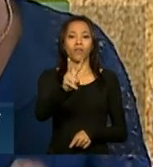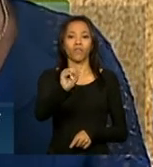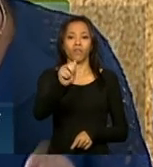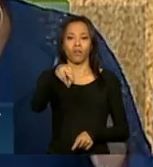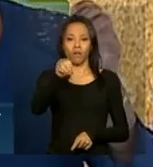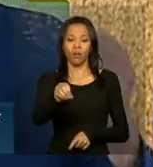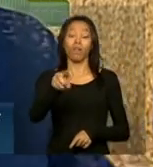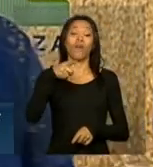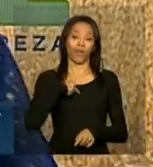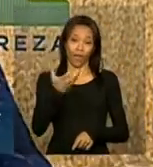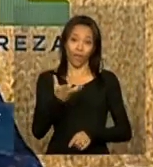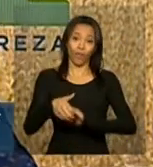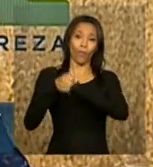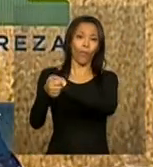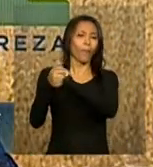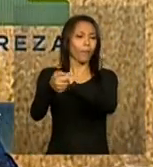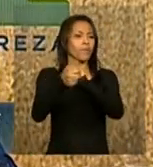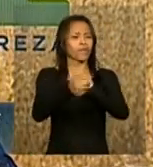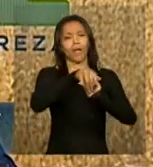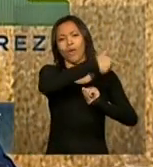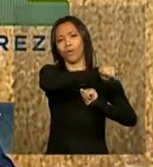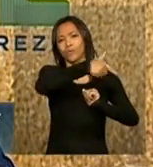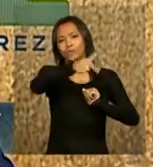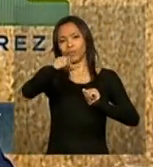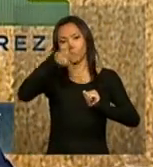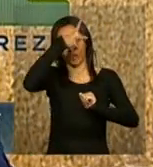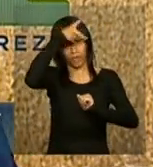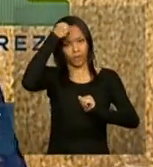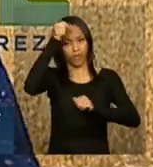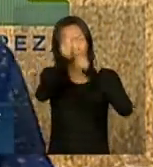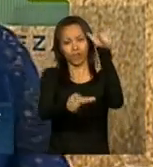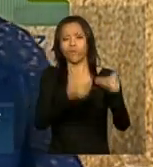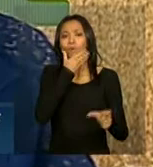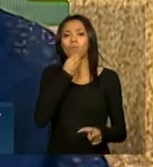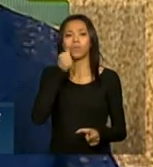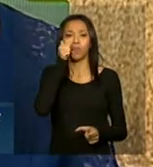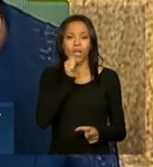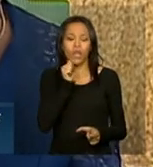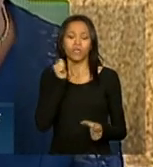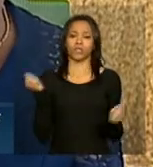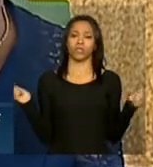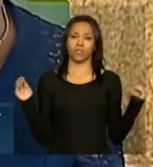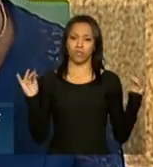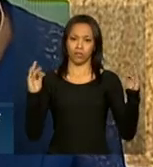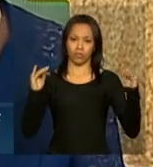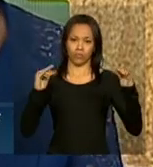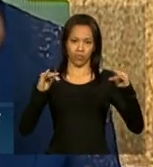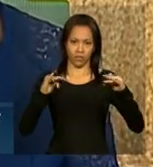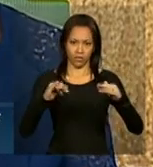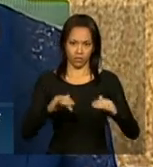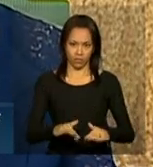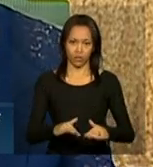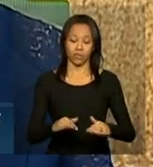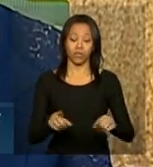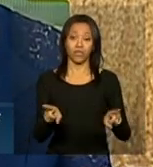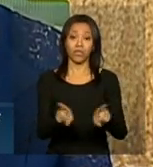cumprimentar todos os prefeitos e prefeitas aqui presentes bem como